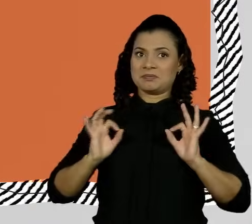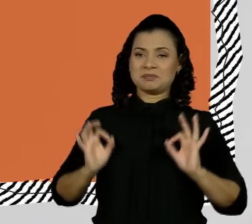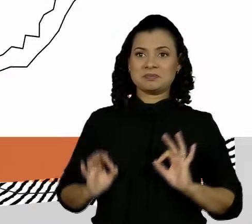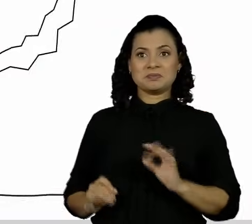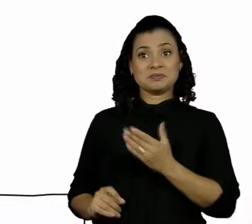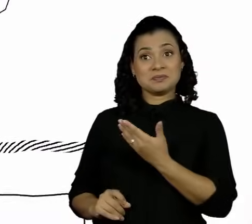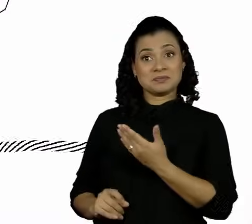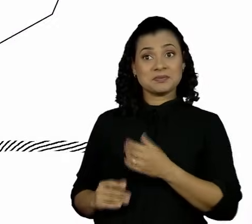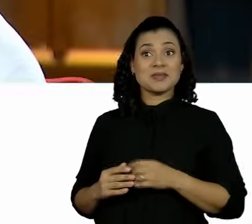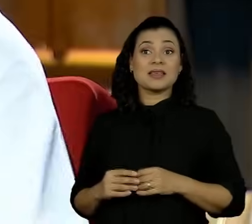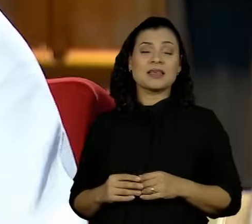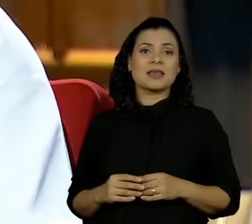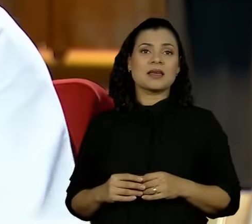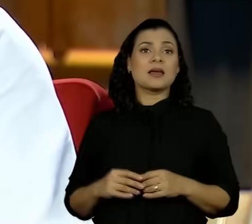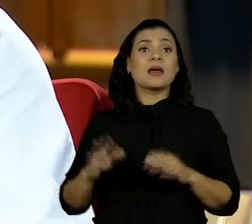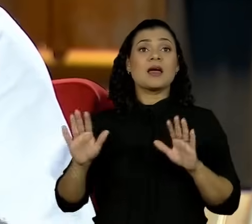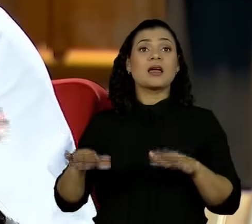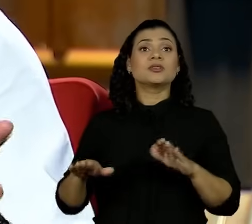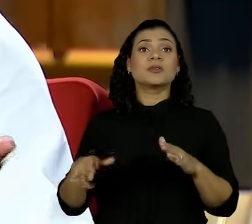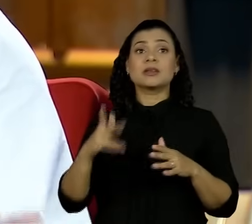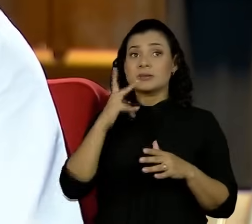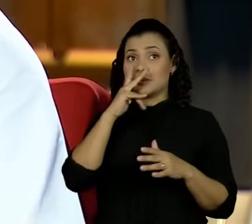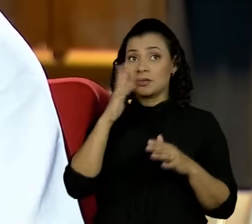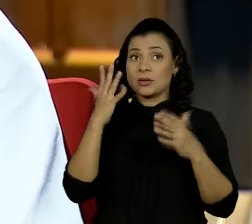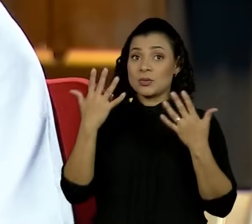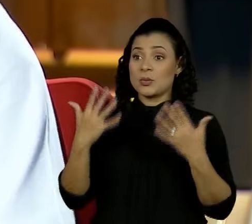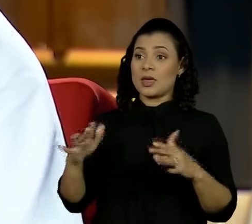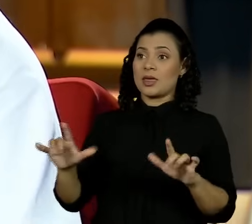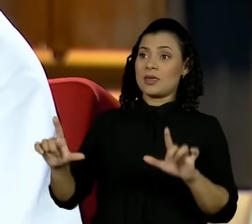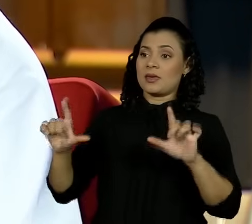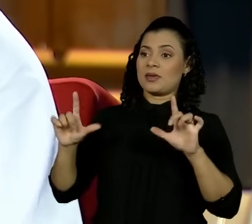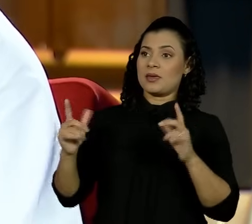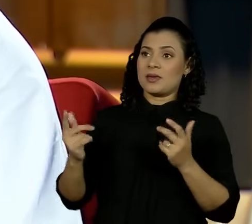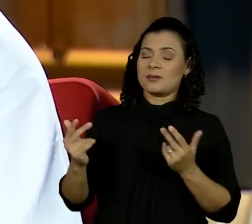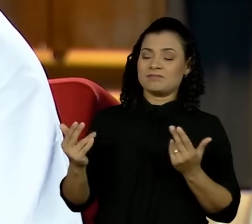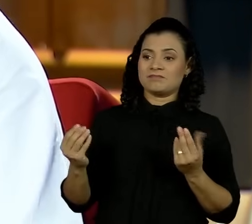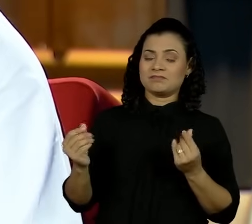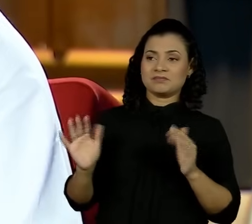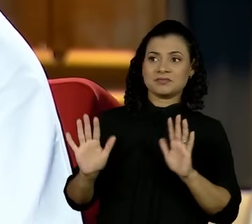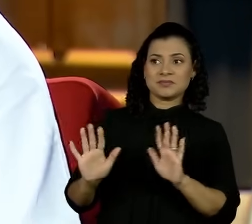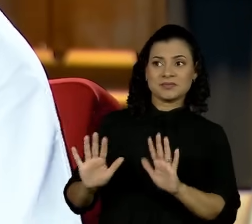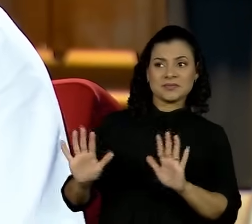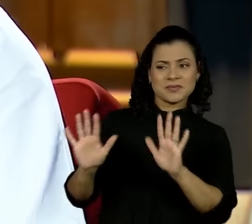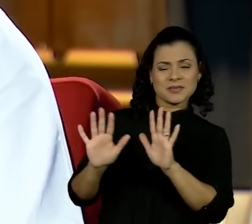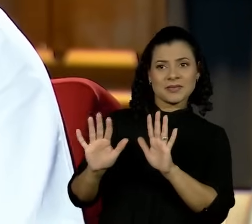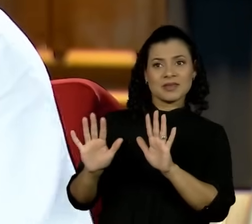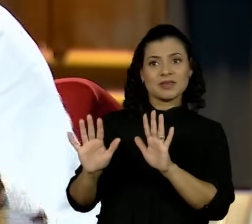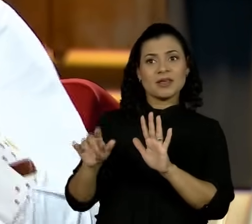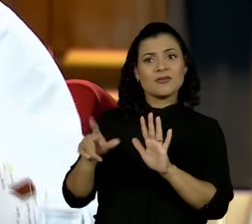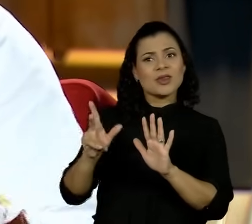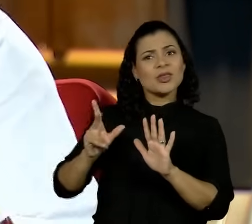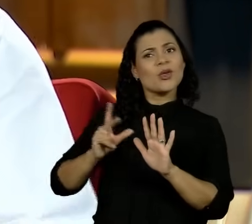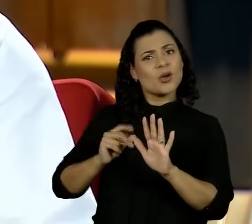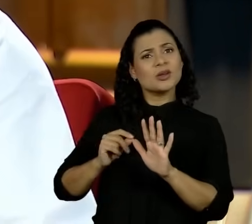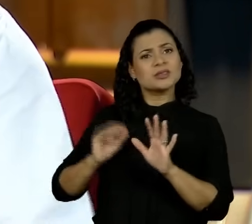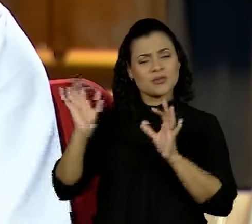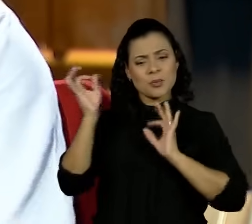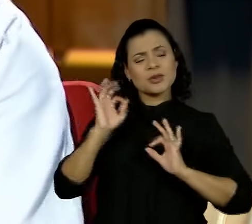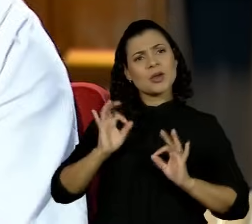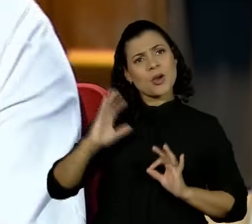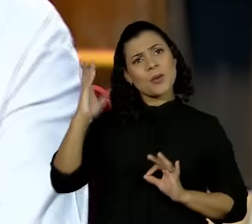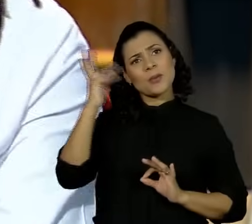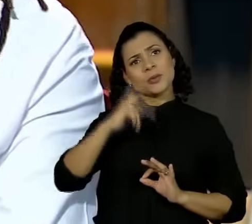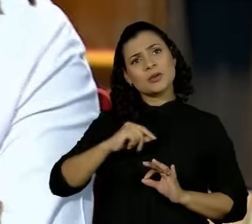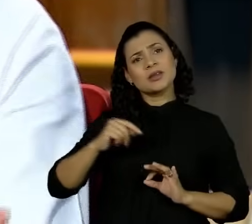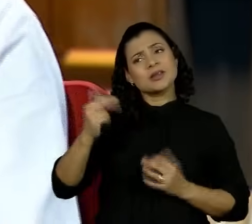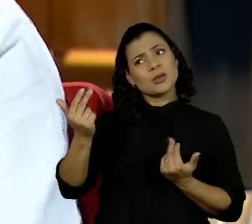às vezes, eu não queria me aparecer tanto assim, sabe? Então, eu falo, puxa, vou lembrar do meu avô e vou botar uma roupa